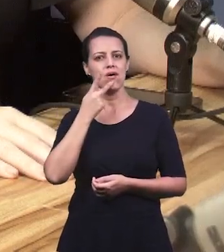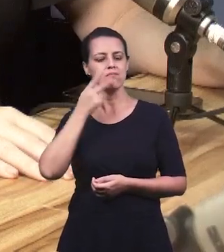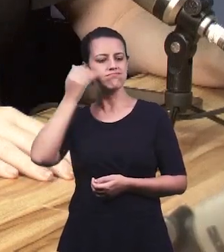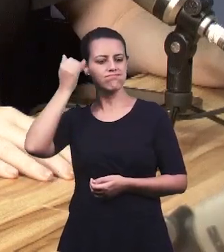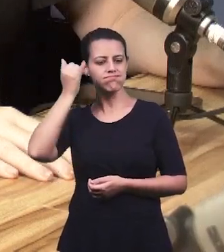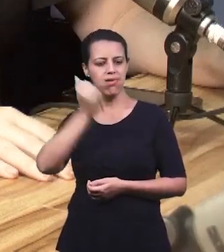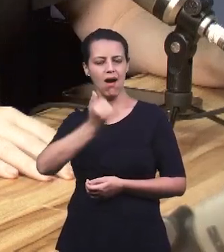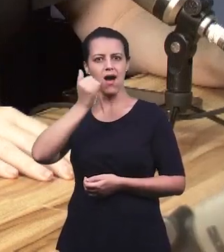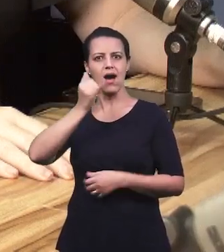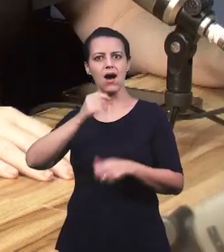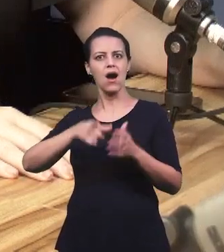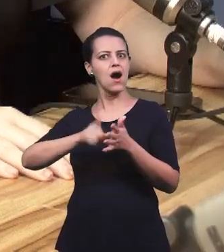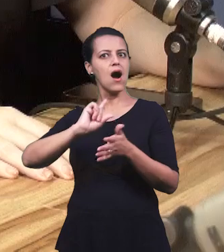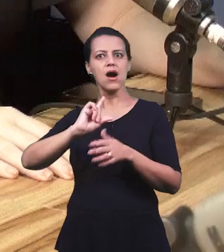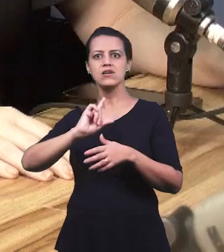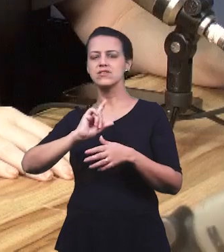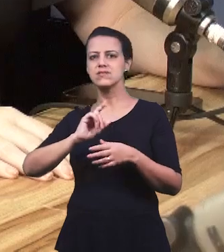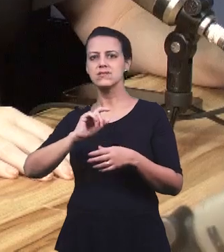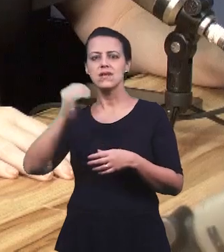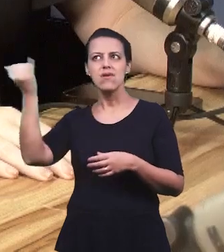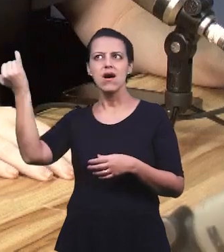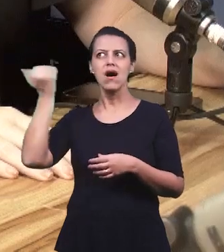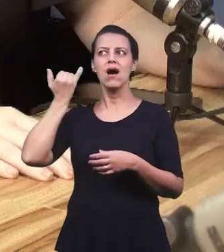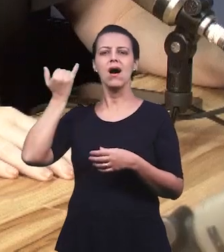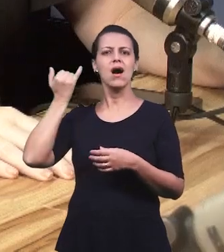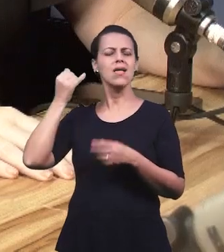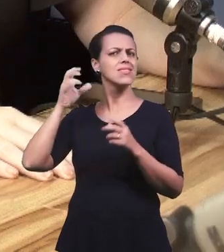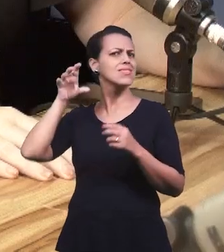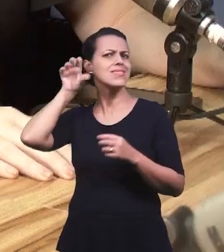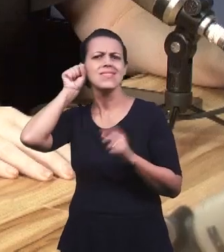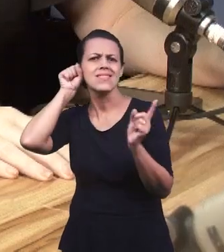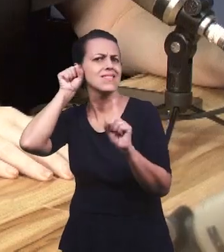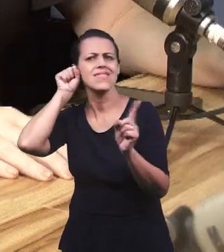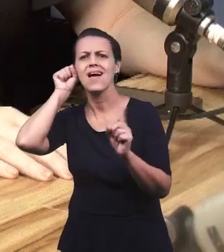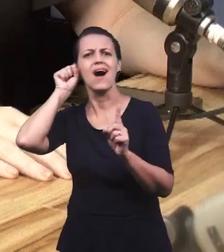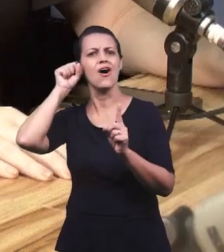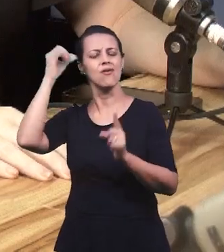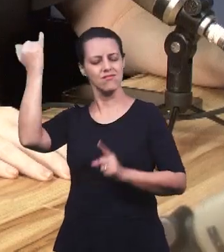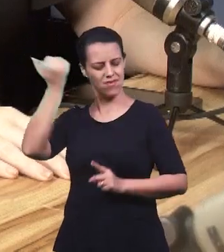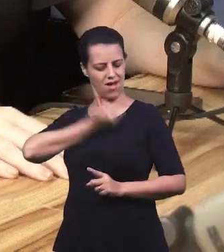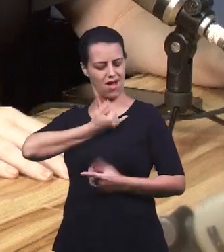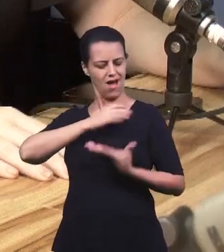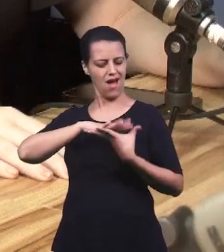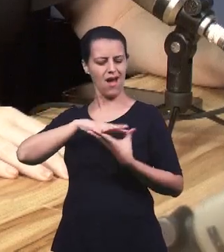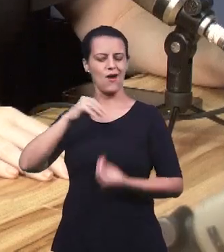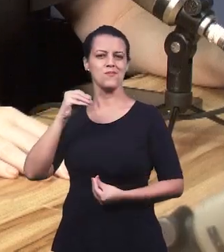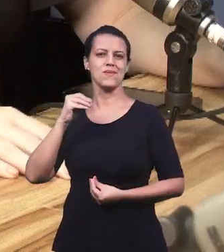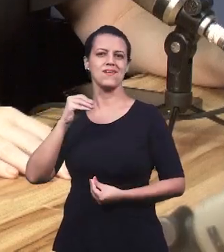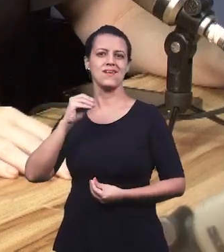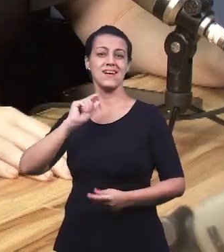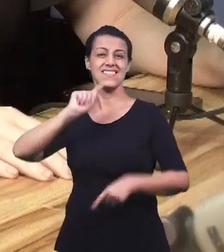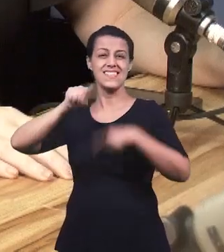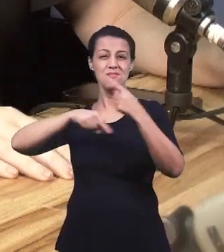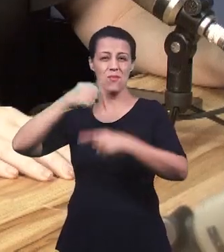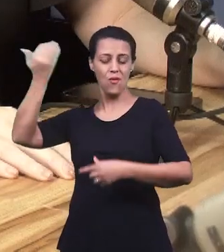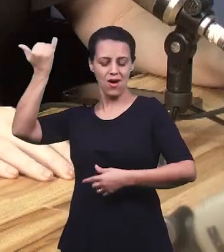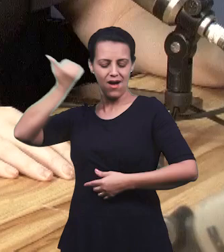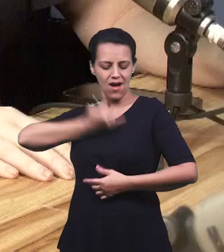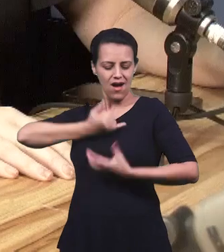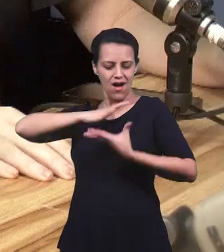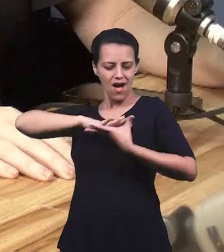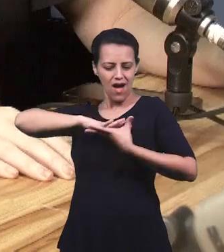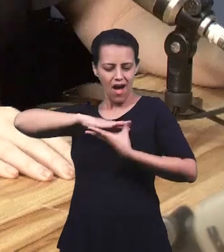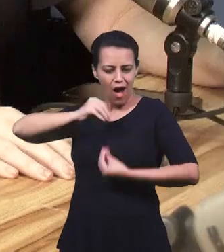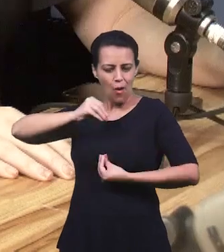a voz do Senhor, como que ele ouviu a voz do Senhor? Não foi pelo aparelho auditivo. A voz do Senhor foi lá na alma dele. Depois que ele ouviu a voz do